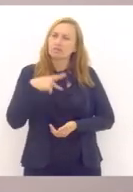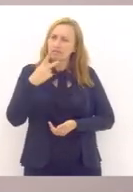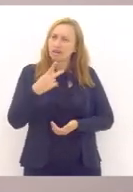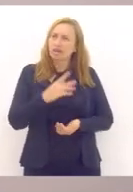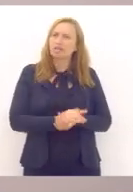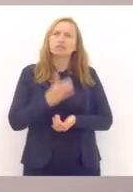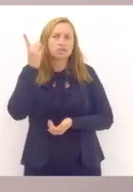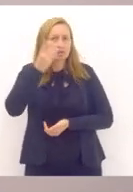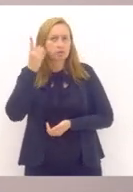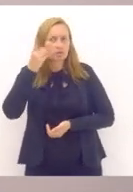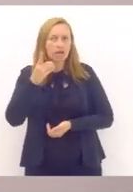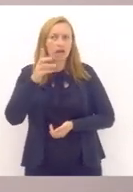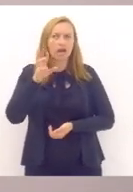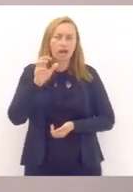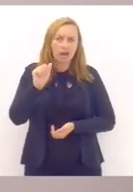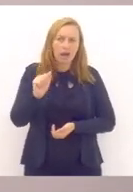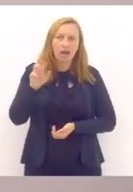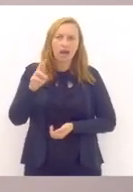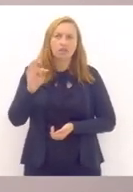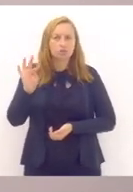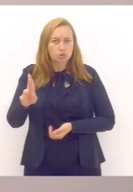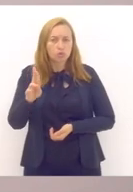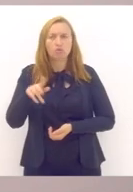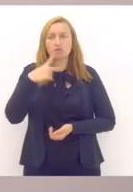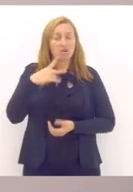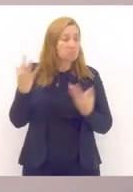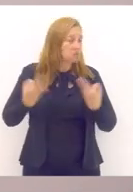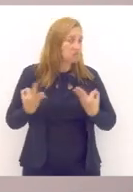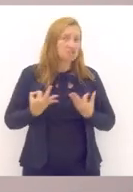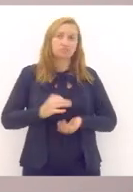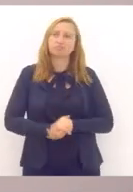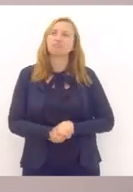o deputado Arthur Monteiro colocou e que é perfeita.